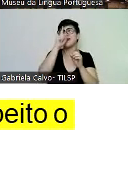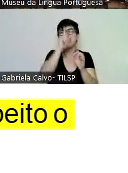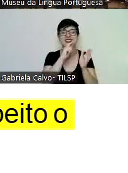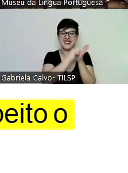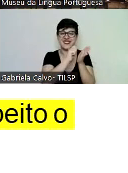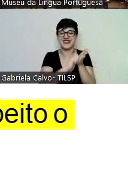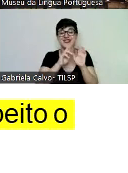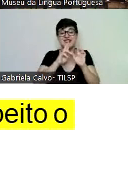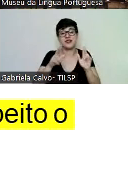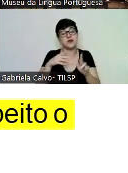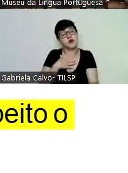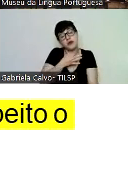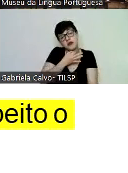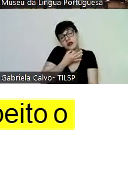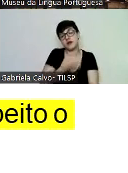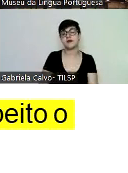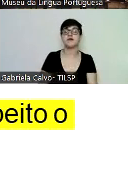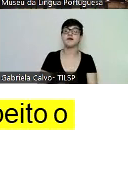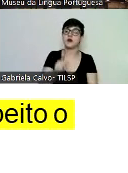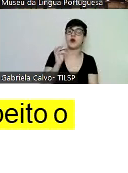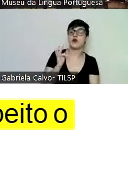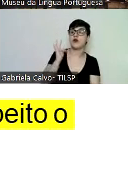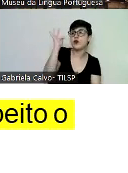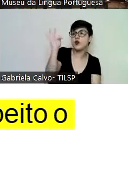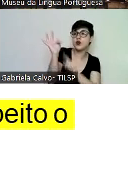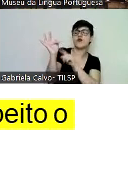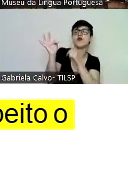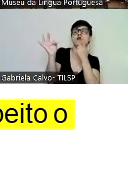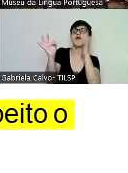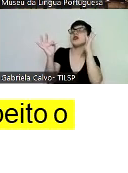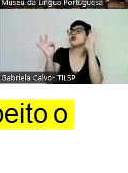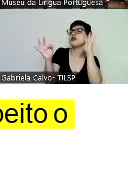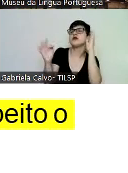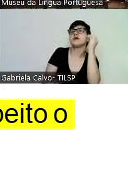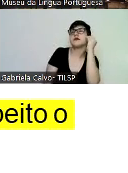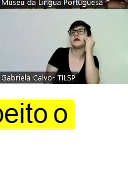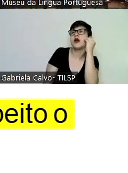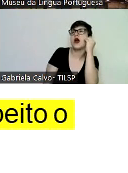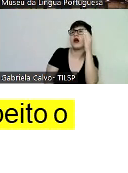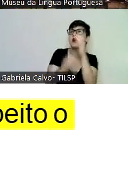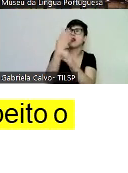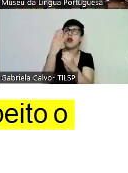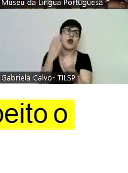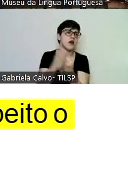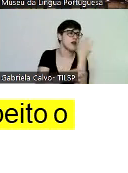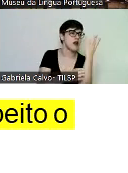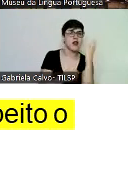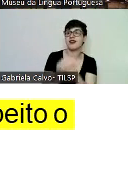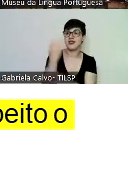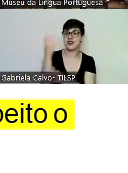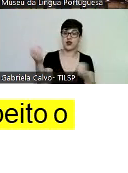então a gente fala de imaginação a gente fala de experimentação a gente fala de cocriação de novas realidades